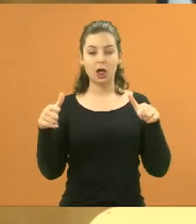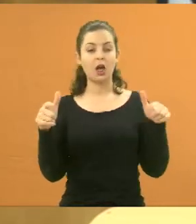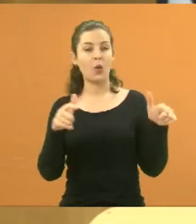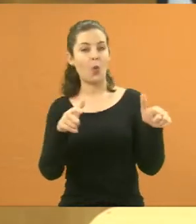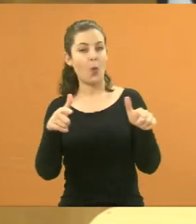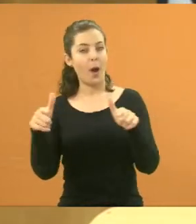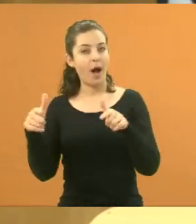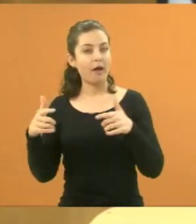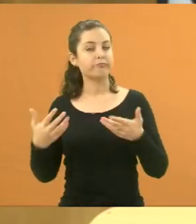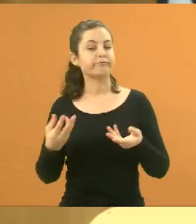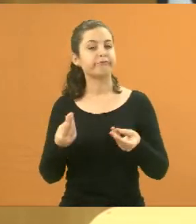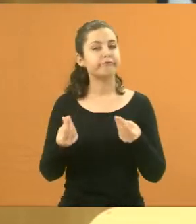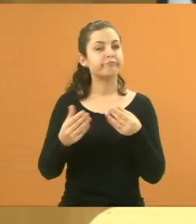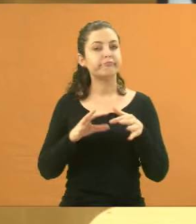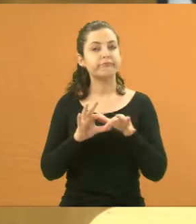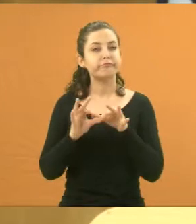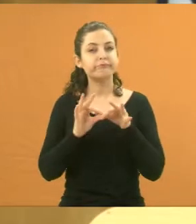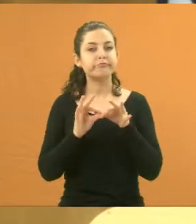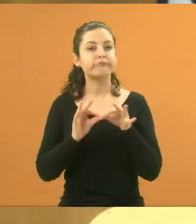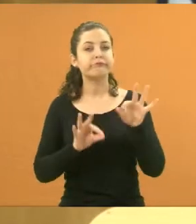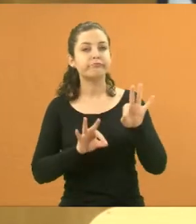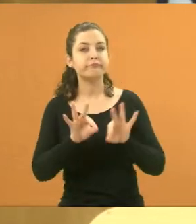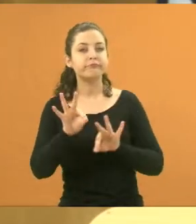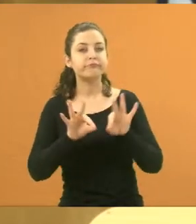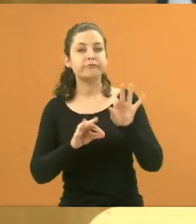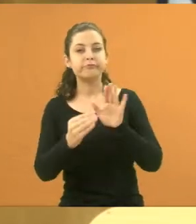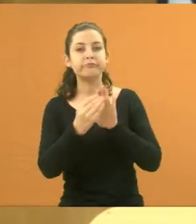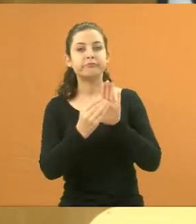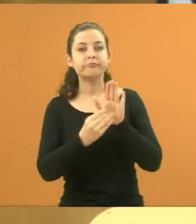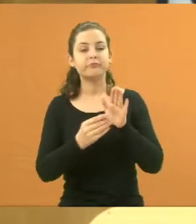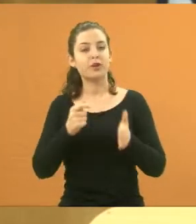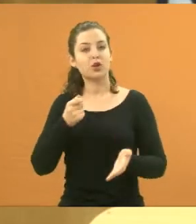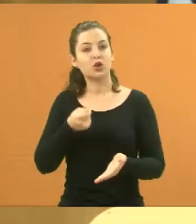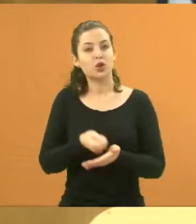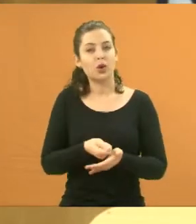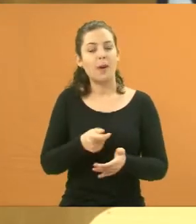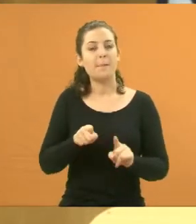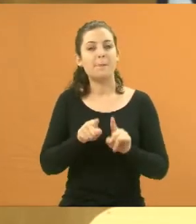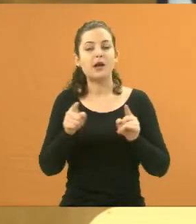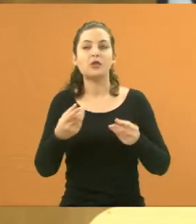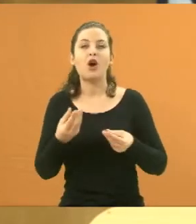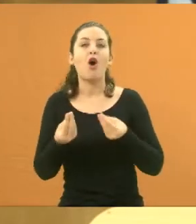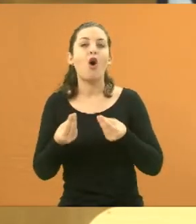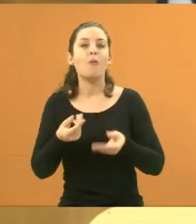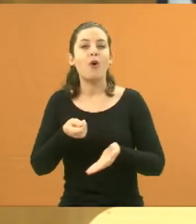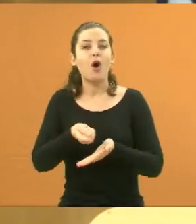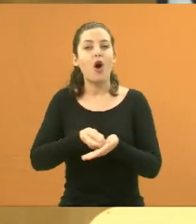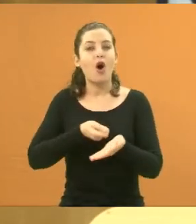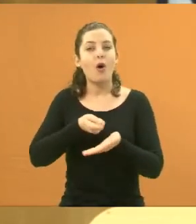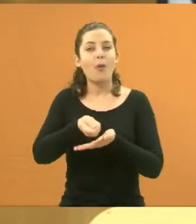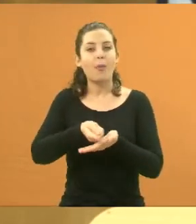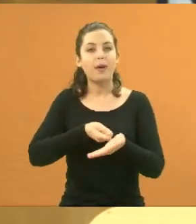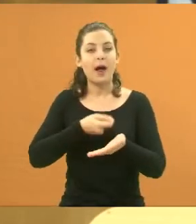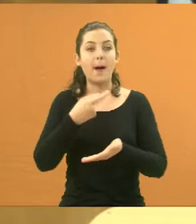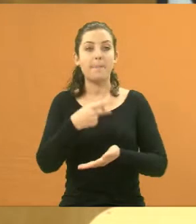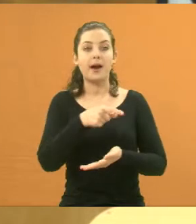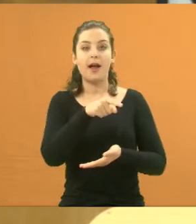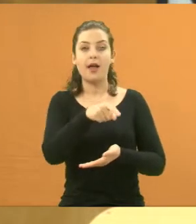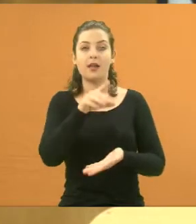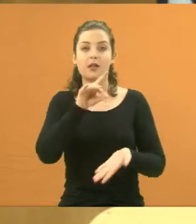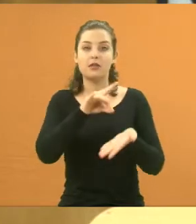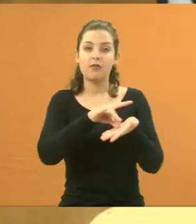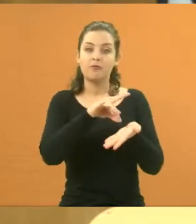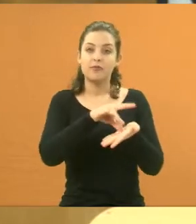aqui, talvez até em conjunto, de arrumar, eu não digo uma penalidade, mas uma forma de que cobrar dessa turma para eles também